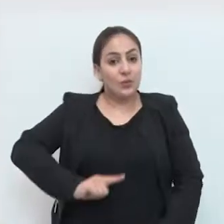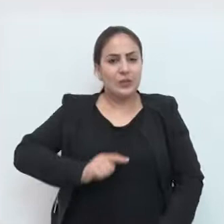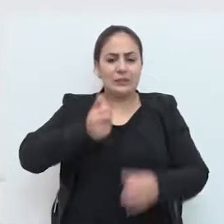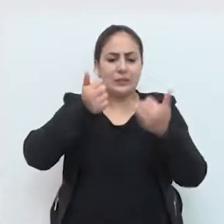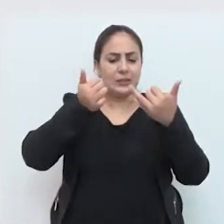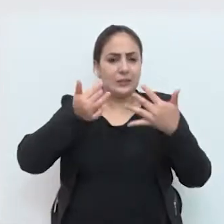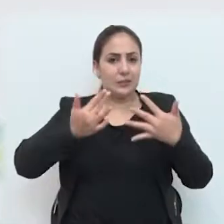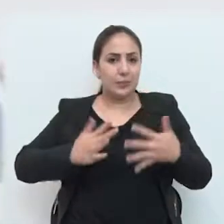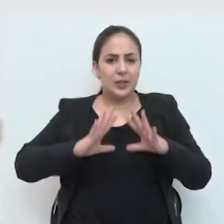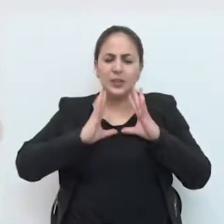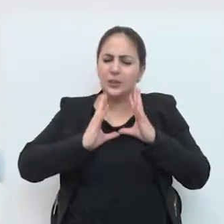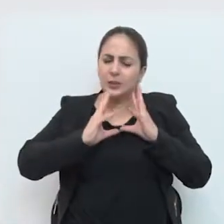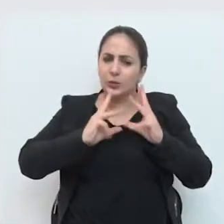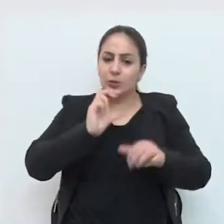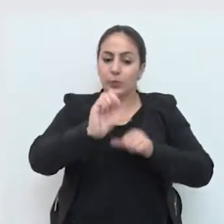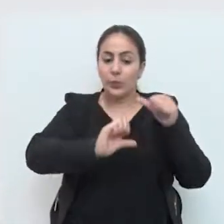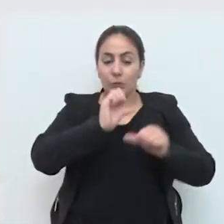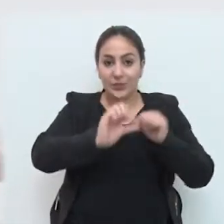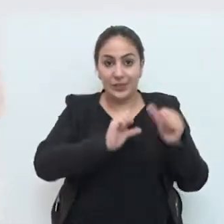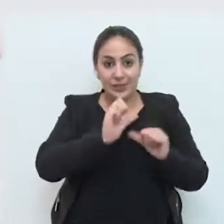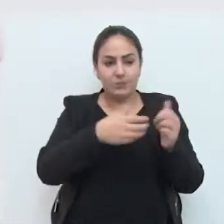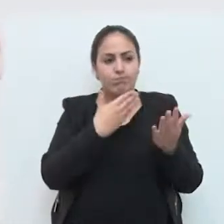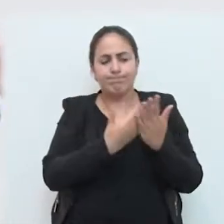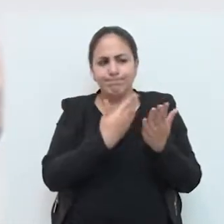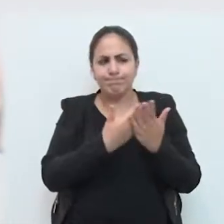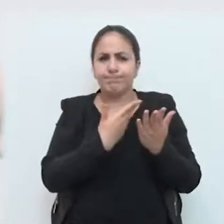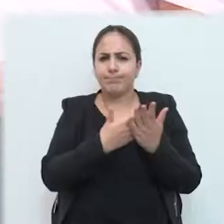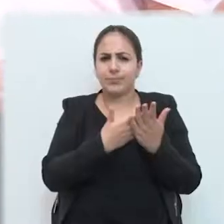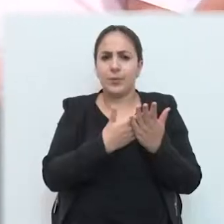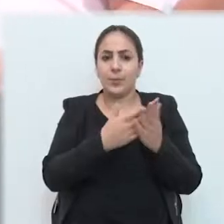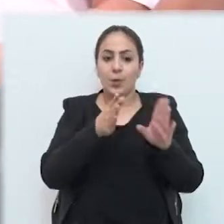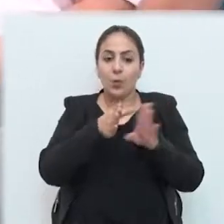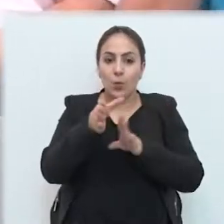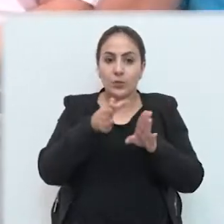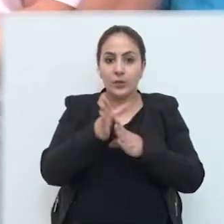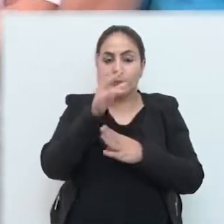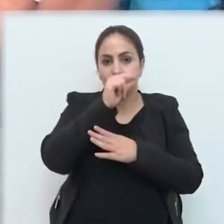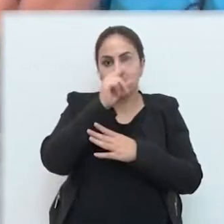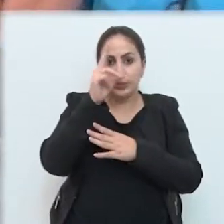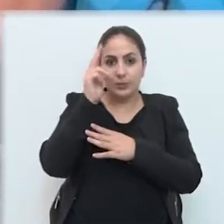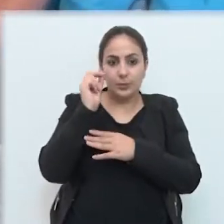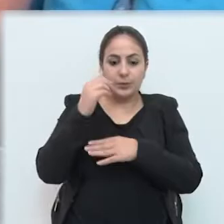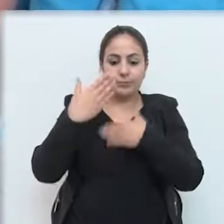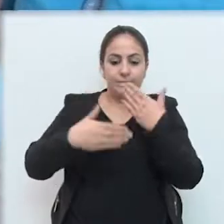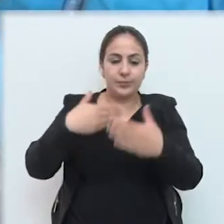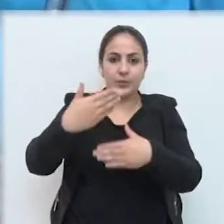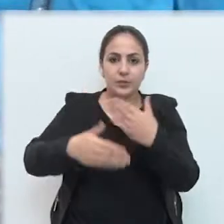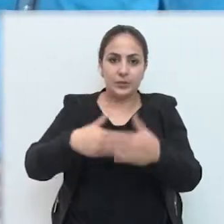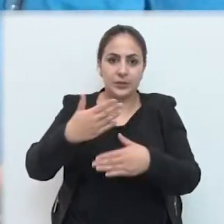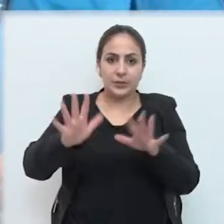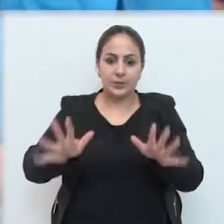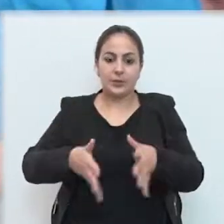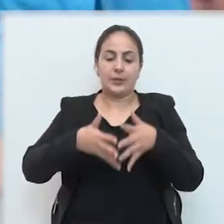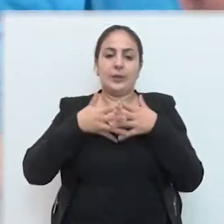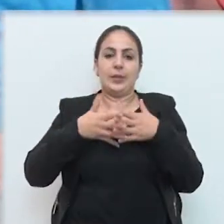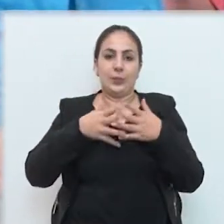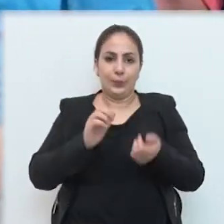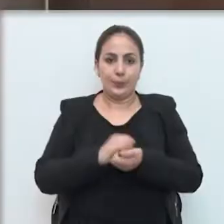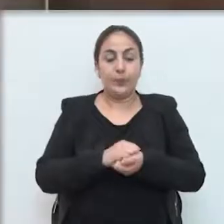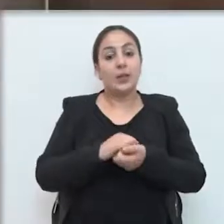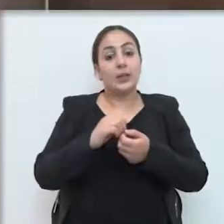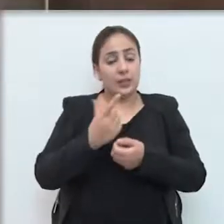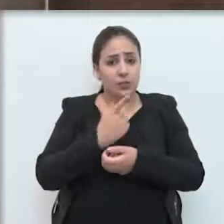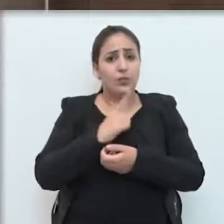do governo explica que todas as mudanças foram estudadas pelo Conselho Municipal de Desenvolvimento